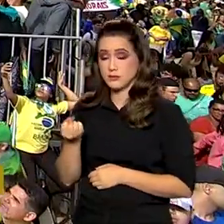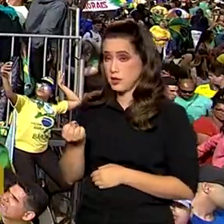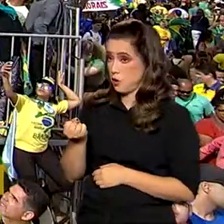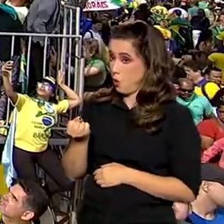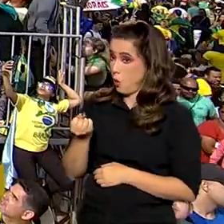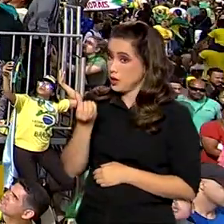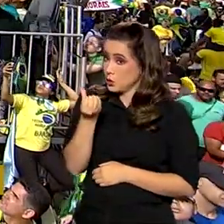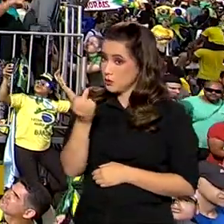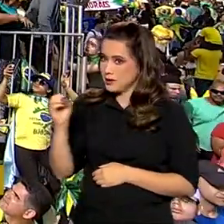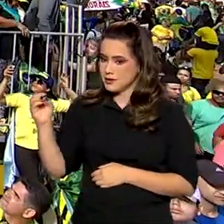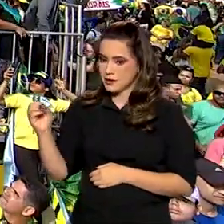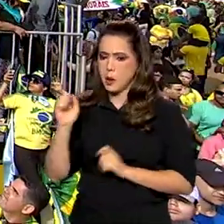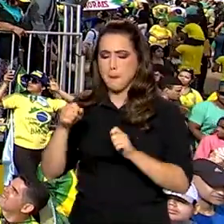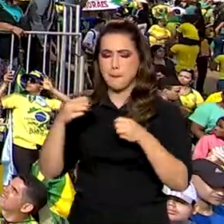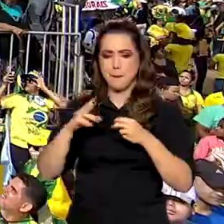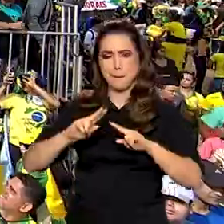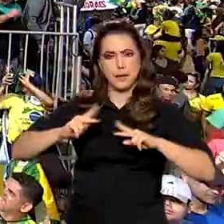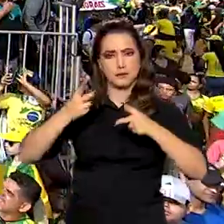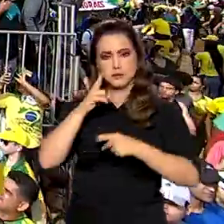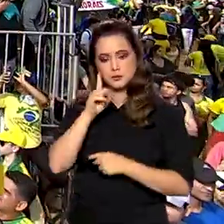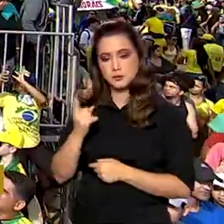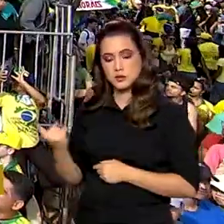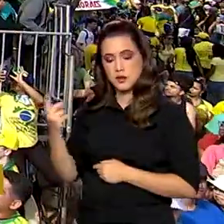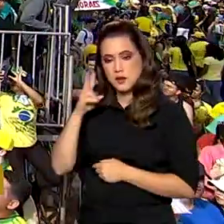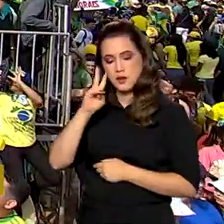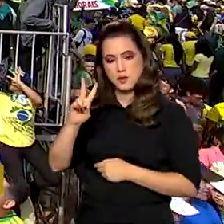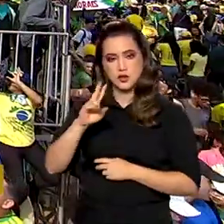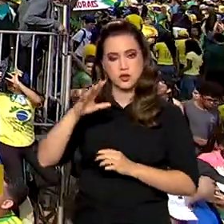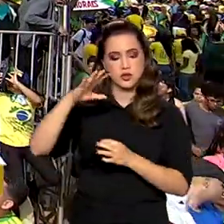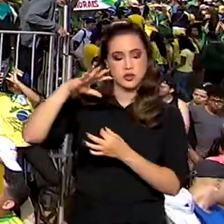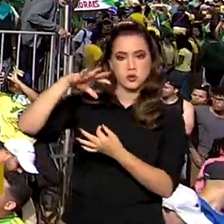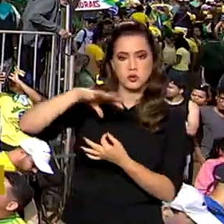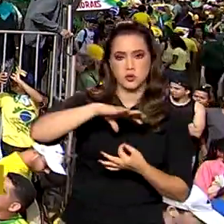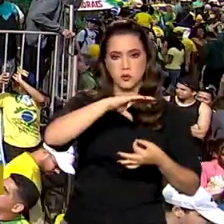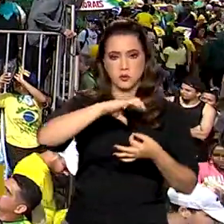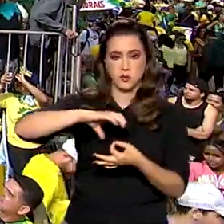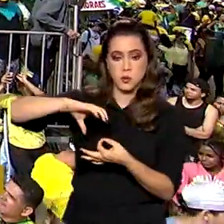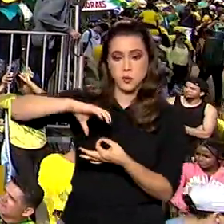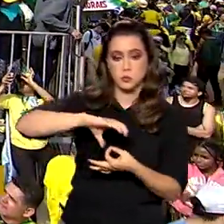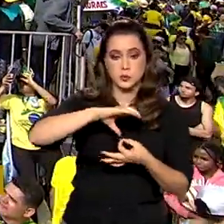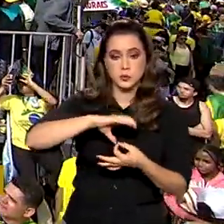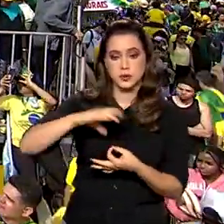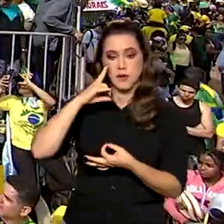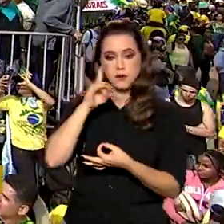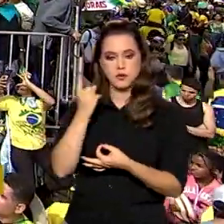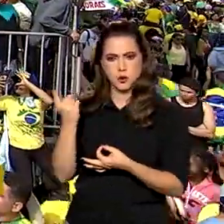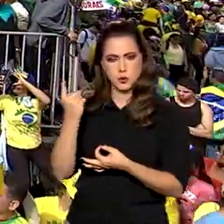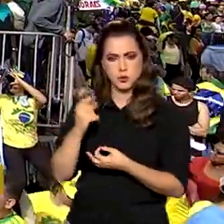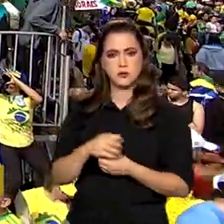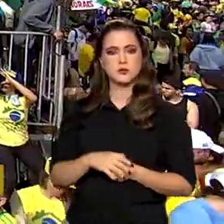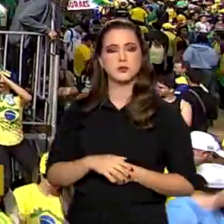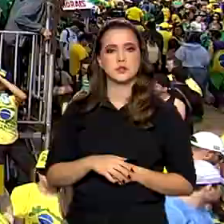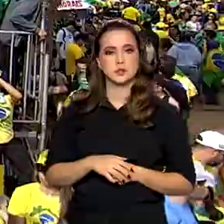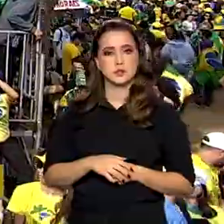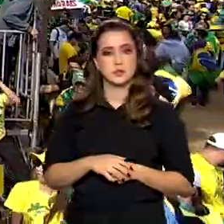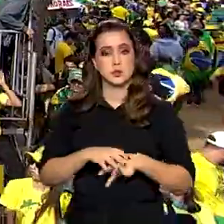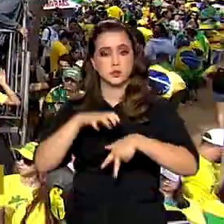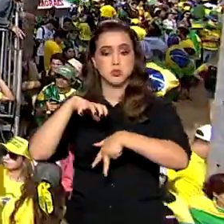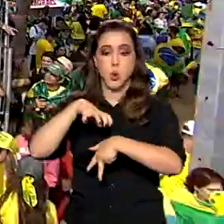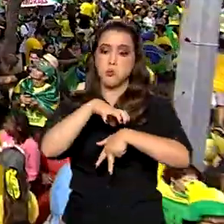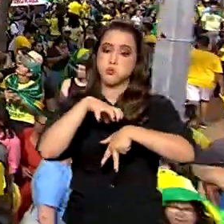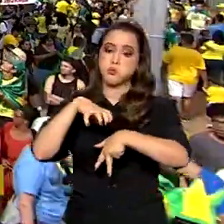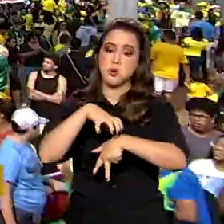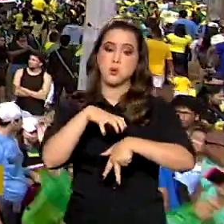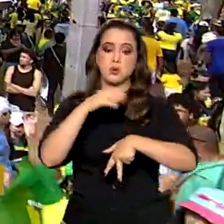61999528600, mande sua mensagem. A gente viu ali também um paraquedista, coronel. Como é que é isso? Nós temos ocorrendo agora, né, o salto livre